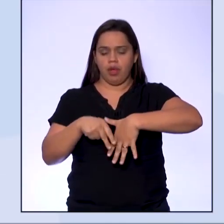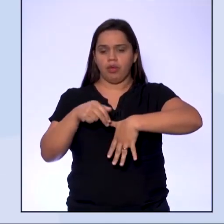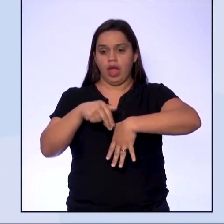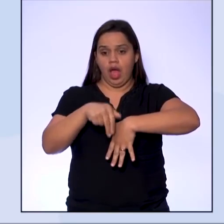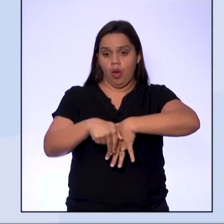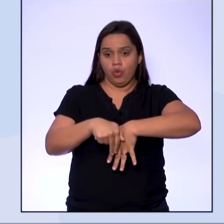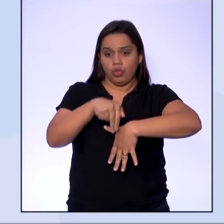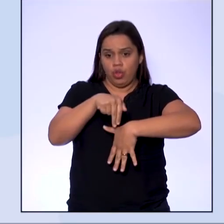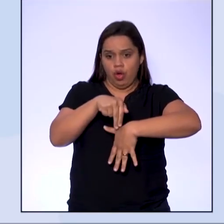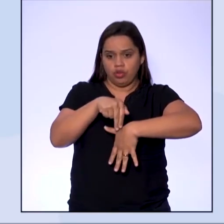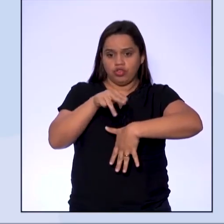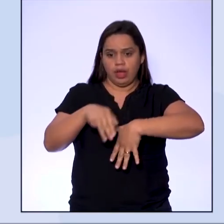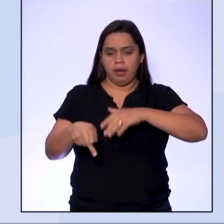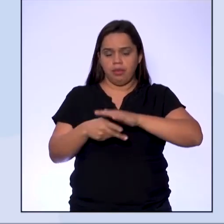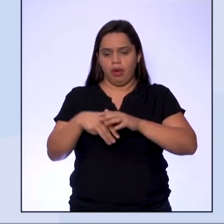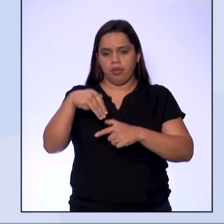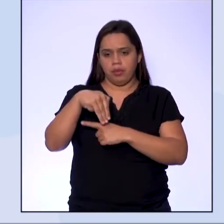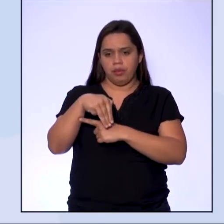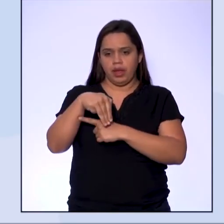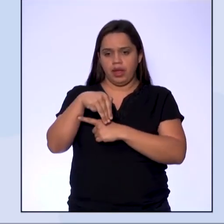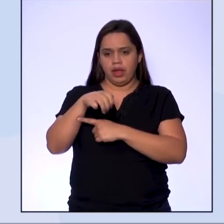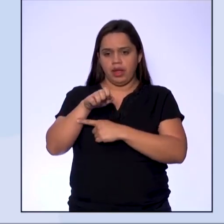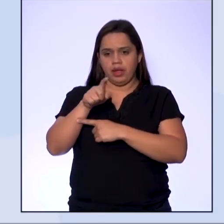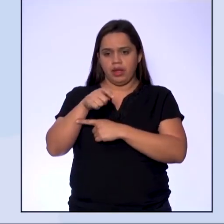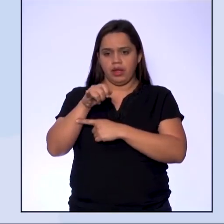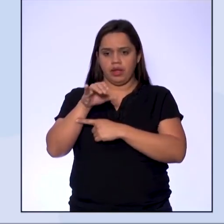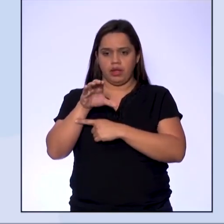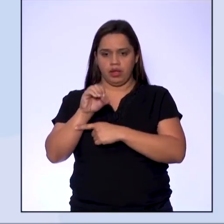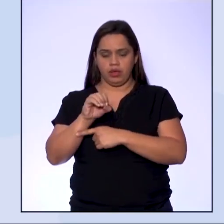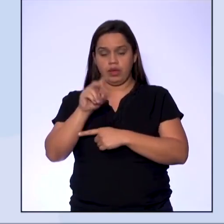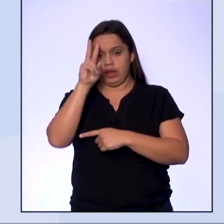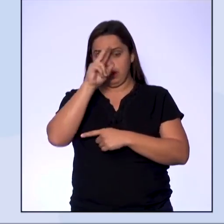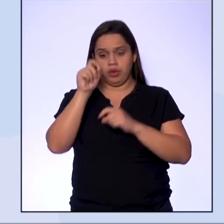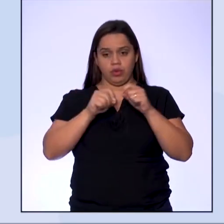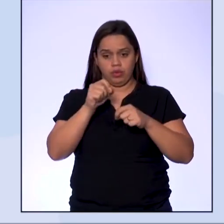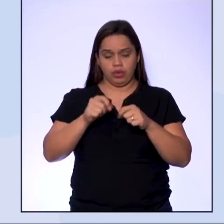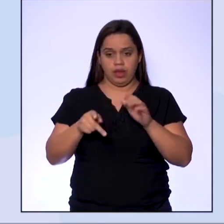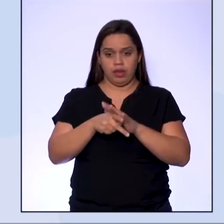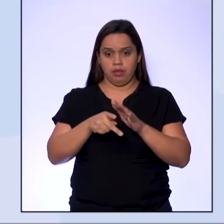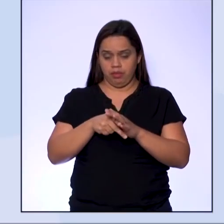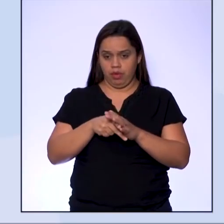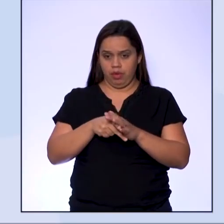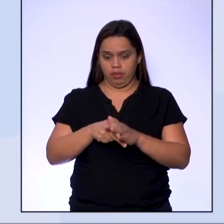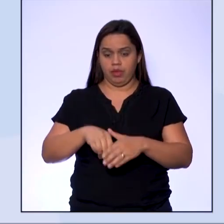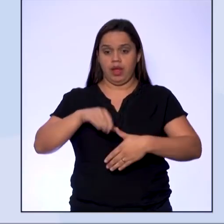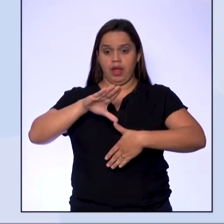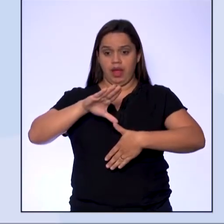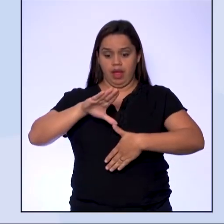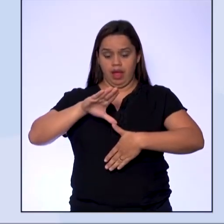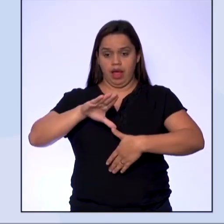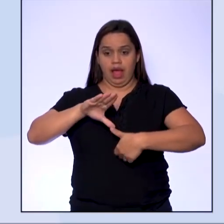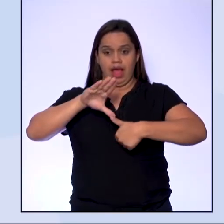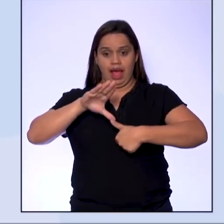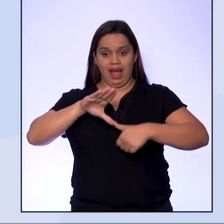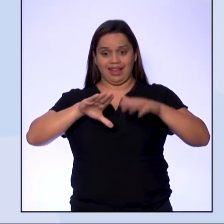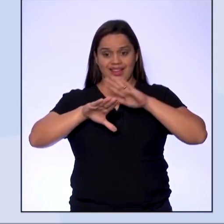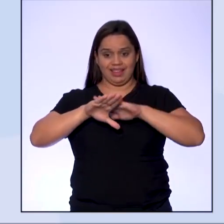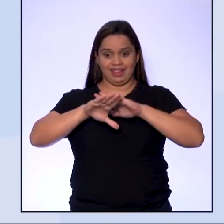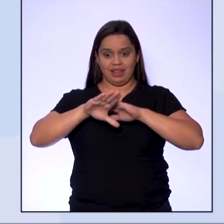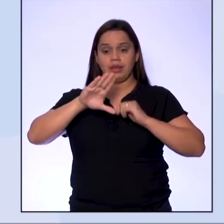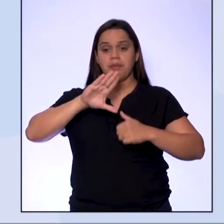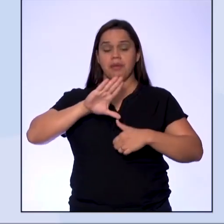que vocês estão vendo aí fala sobre a divisão da América Latina por sub-regiões. Okay? Então nós vamos dividir